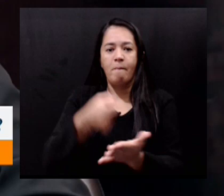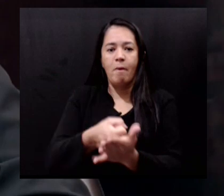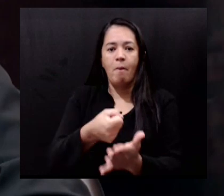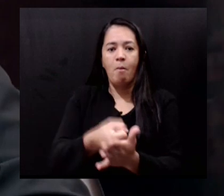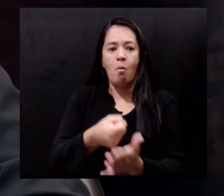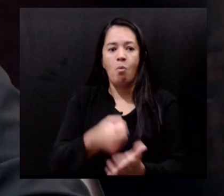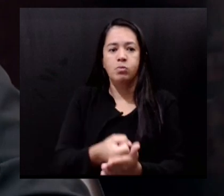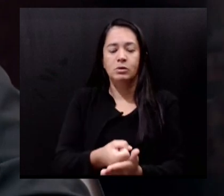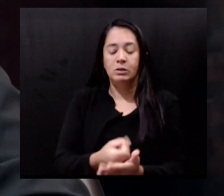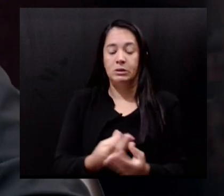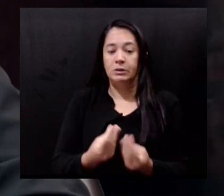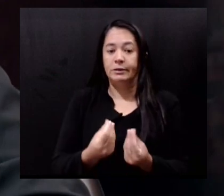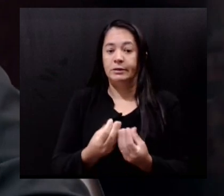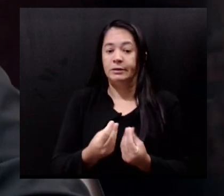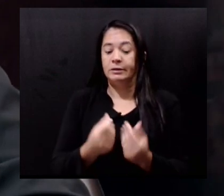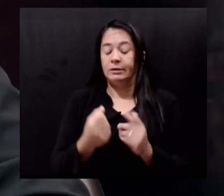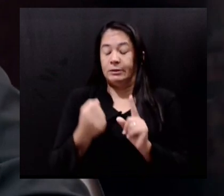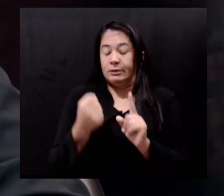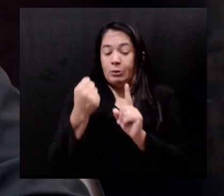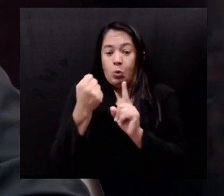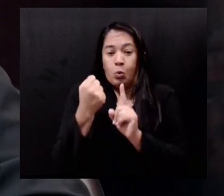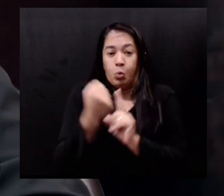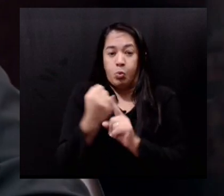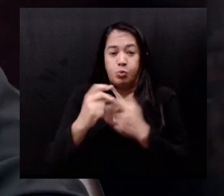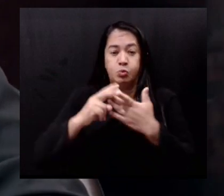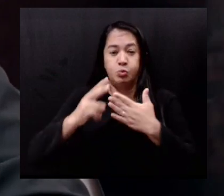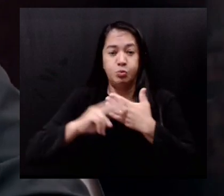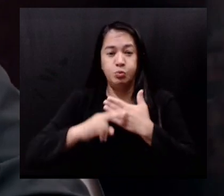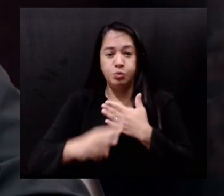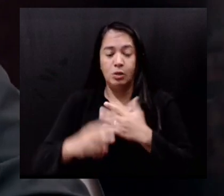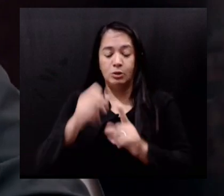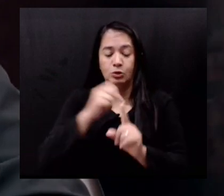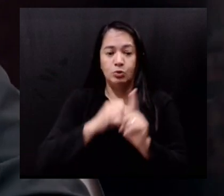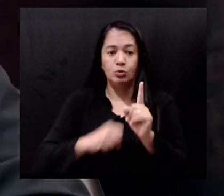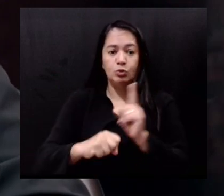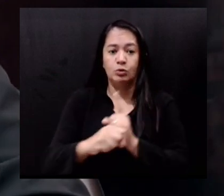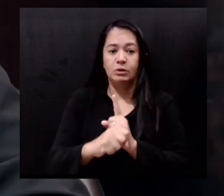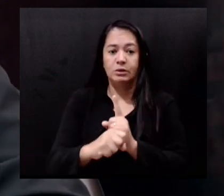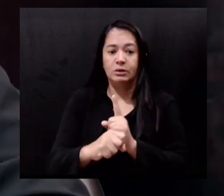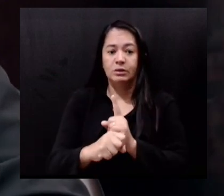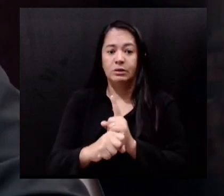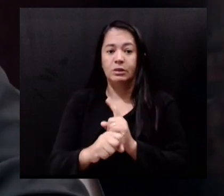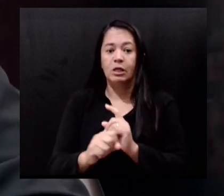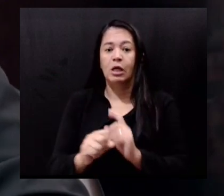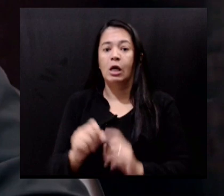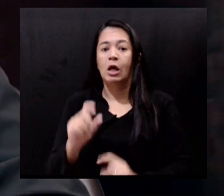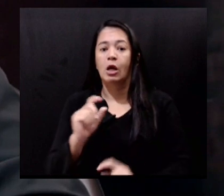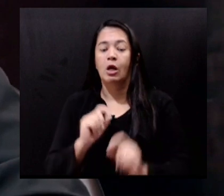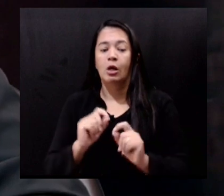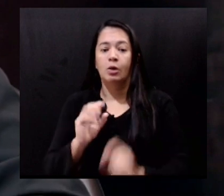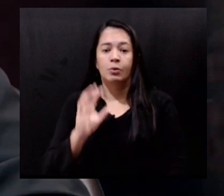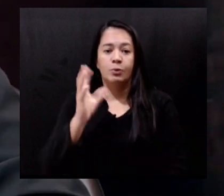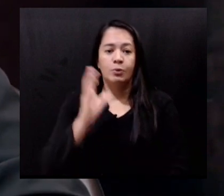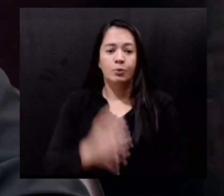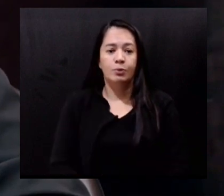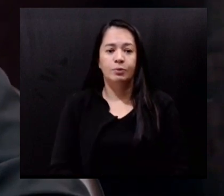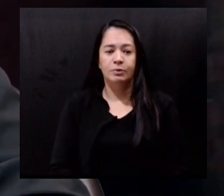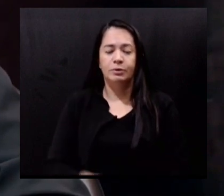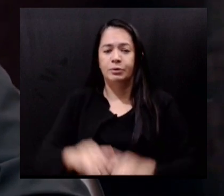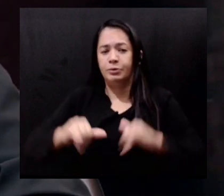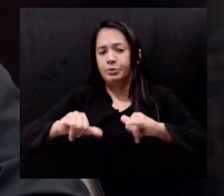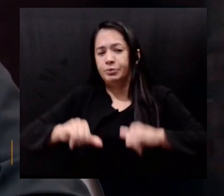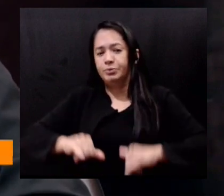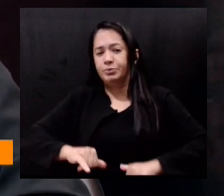muito impactante, uma punição social que gera um sofrimento psíquico muito